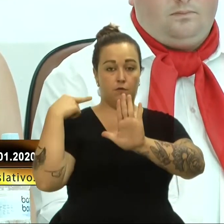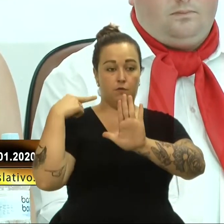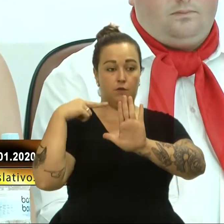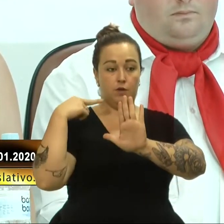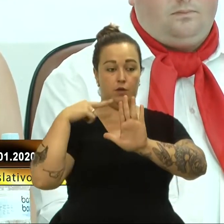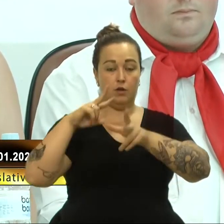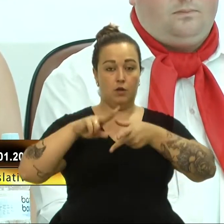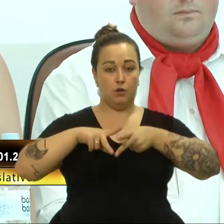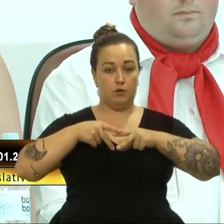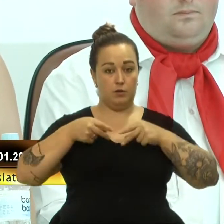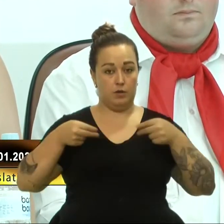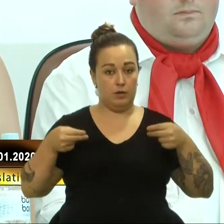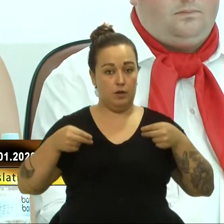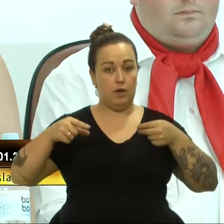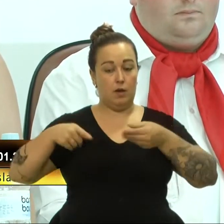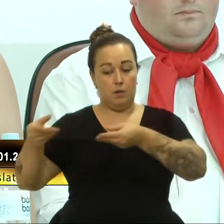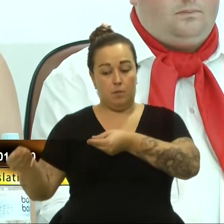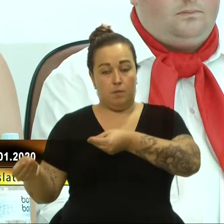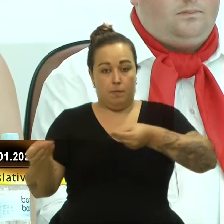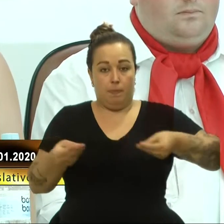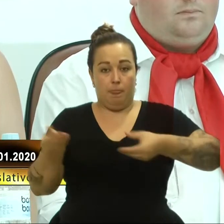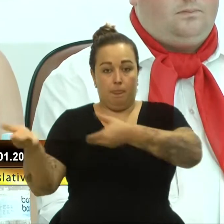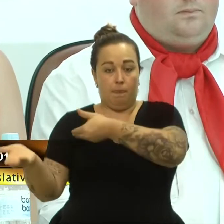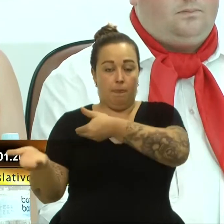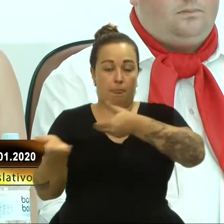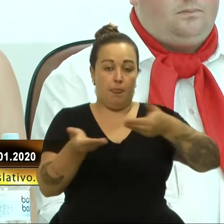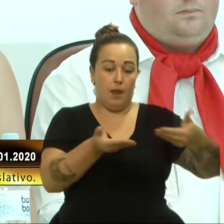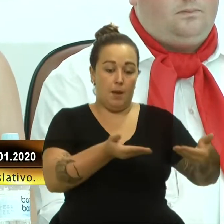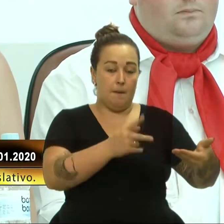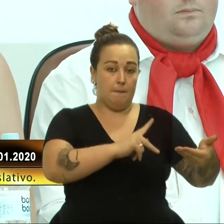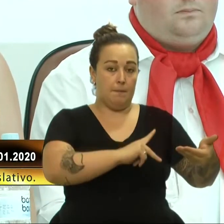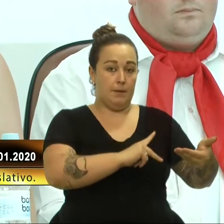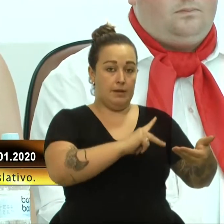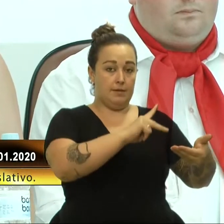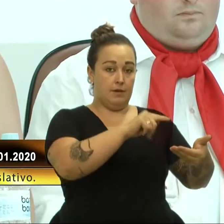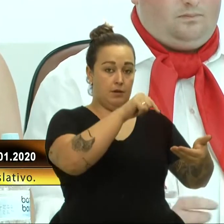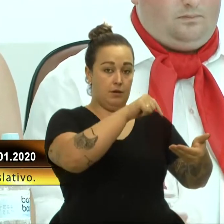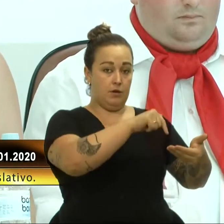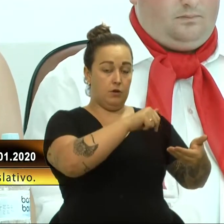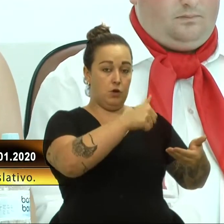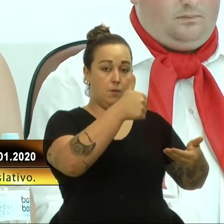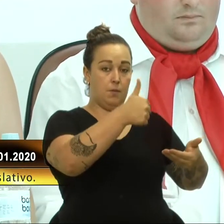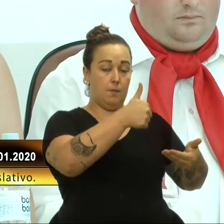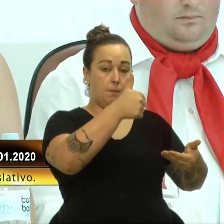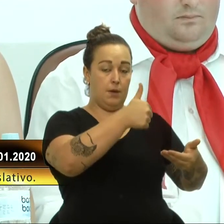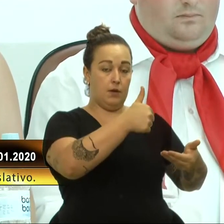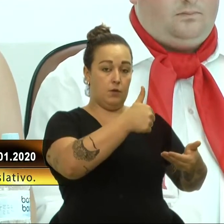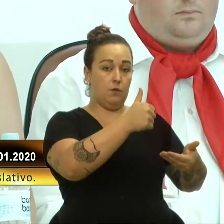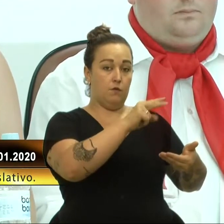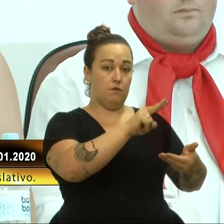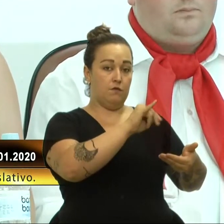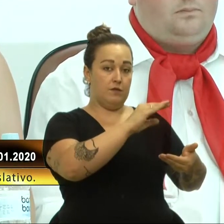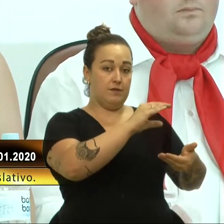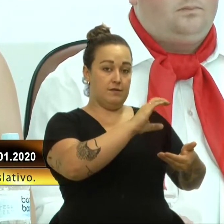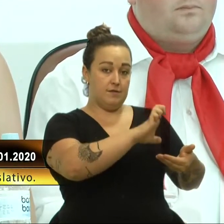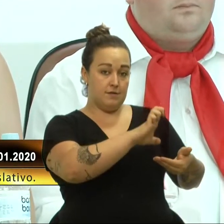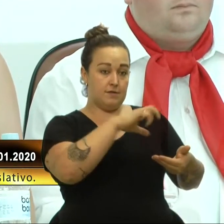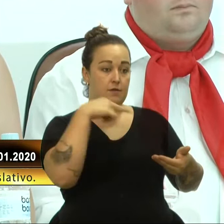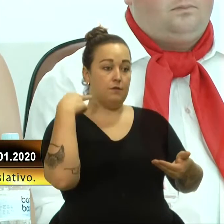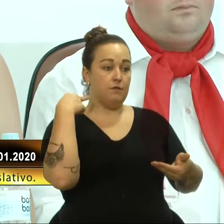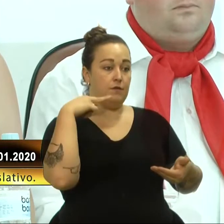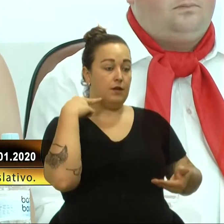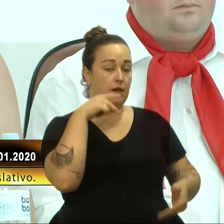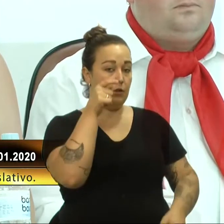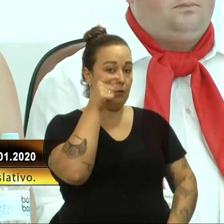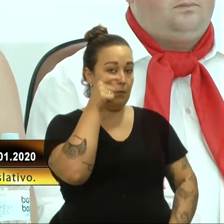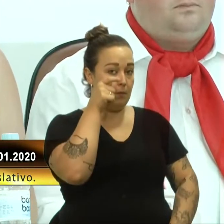Daneluz Neto, transmitiu o cargo de presidente da Câmara Municipal ao primeiro vice-presidente, vereador Paulo